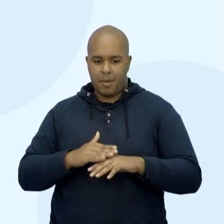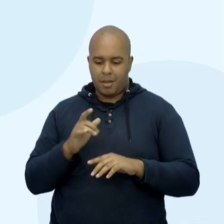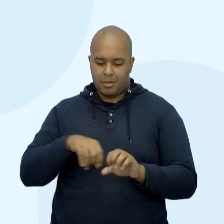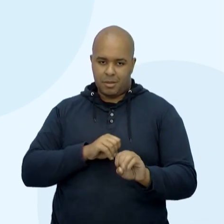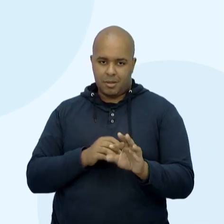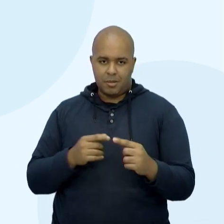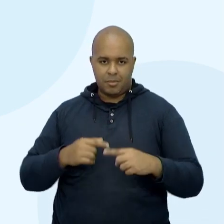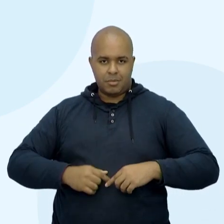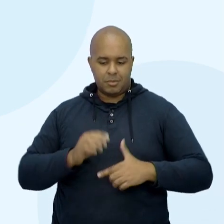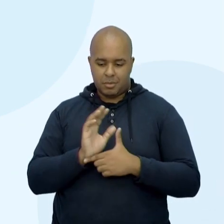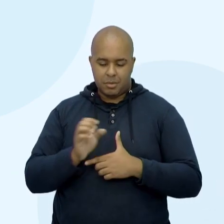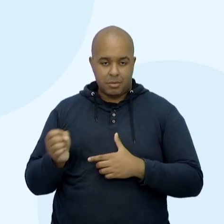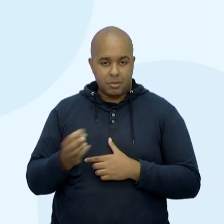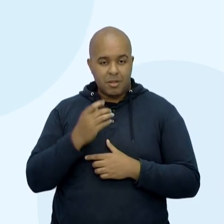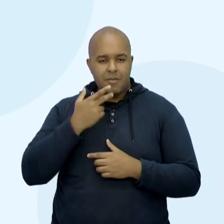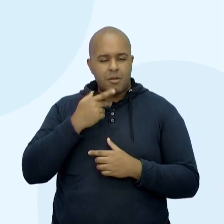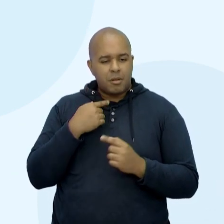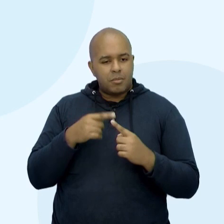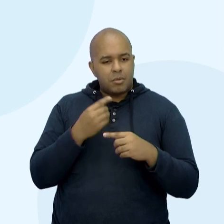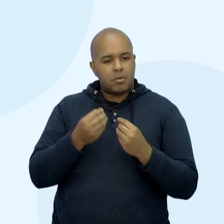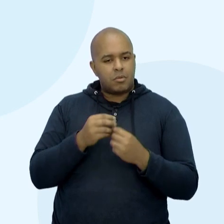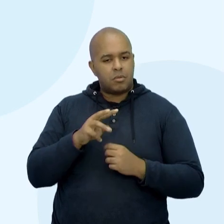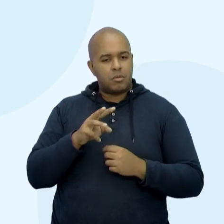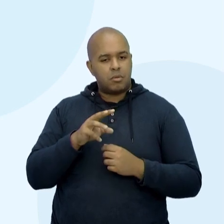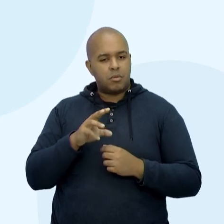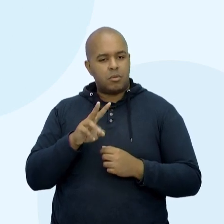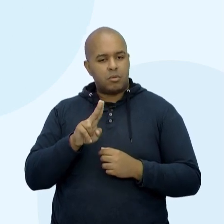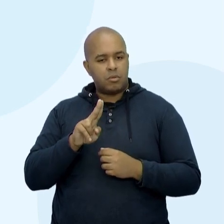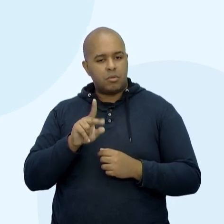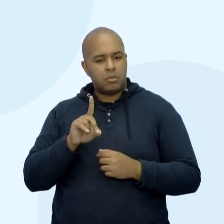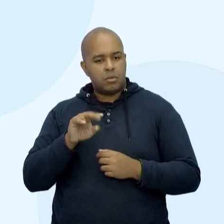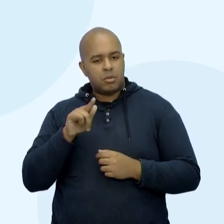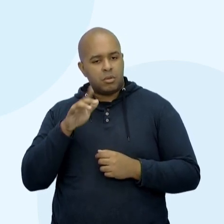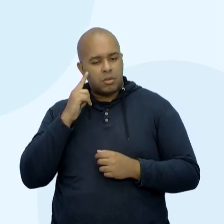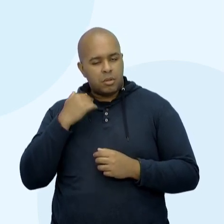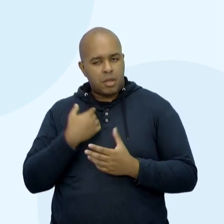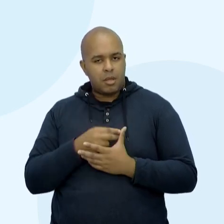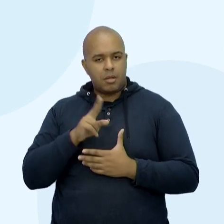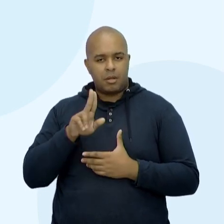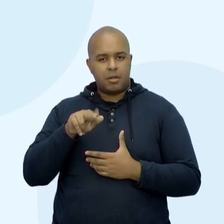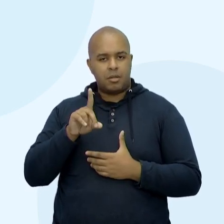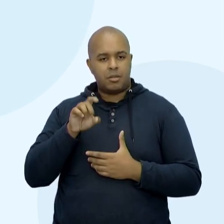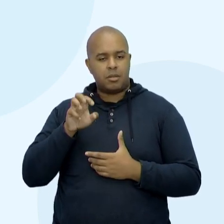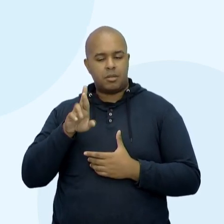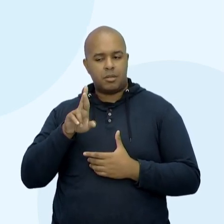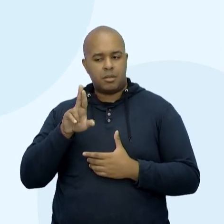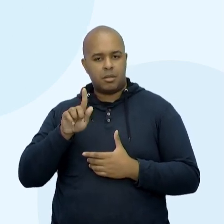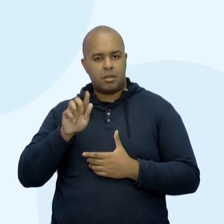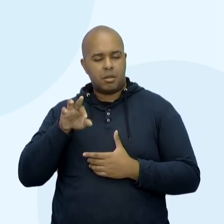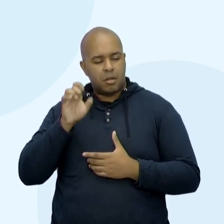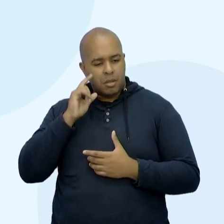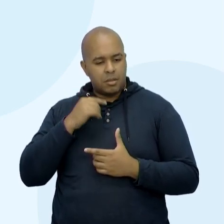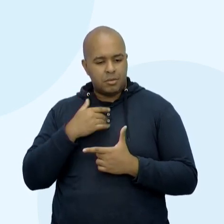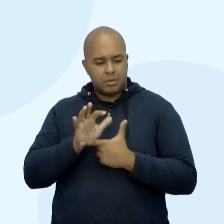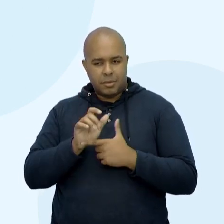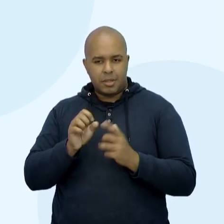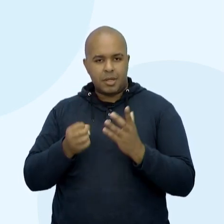aula sobre o cinema novo. Falamos sobre o Woody Grude, que é a ideia do underground, né? Que, puxa vida, é aquele cinema